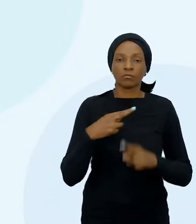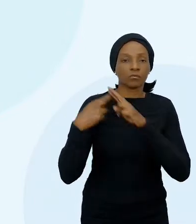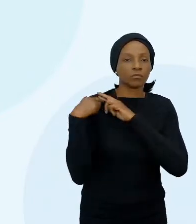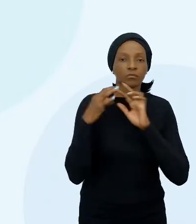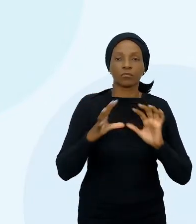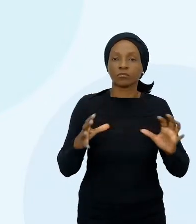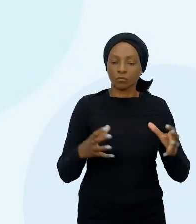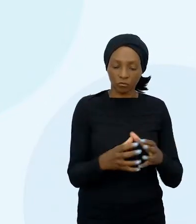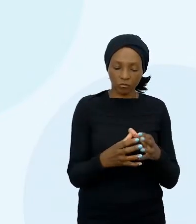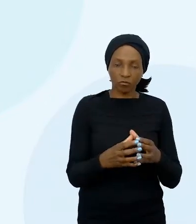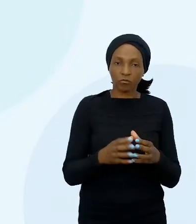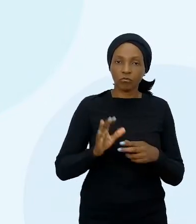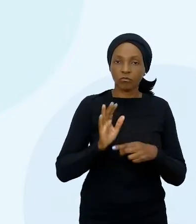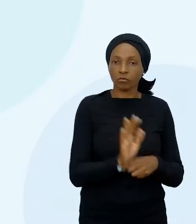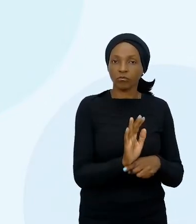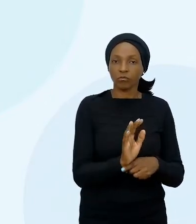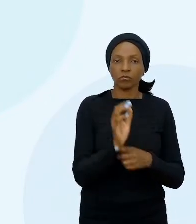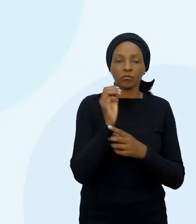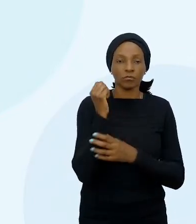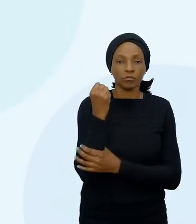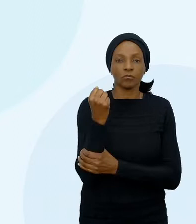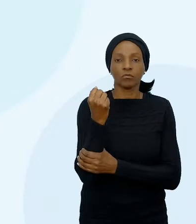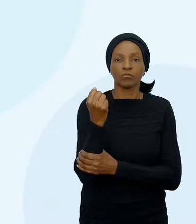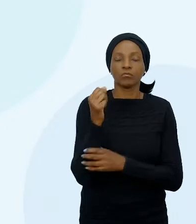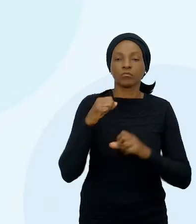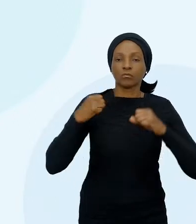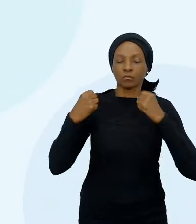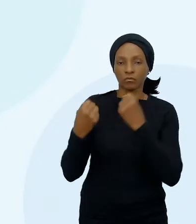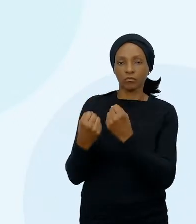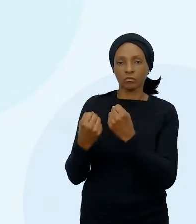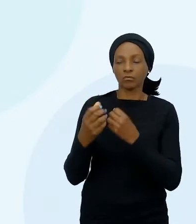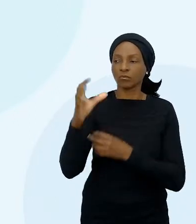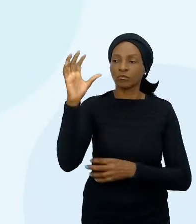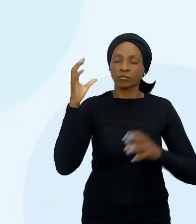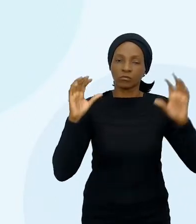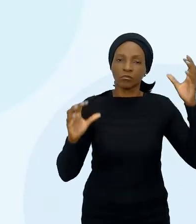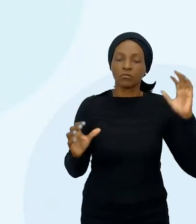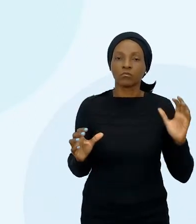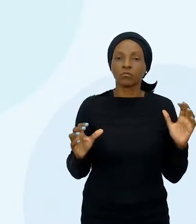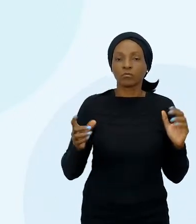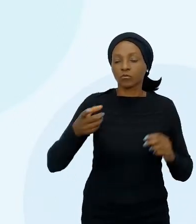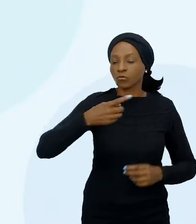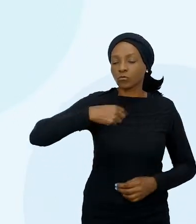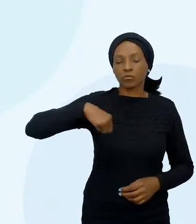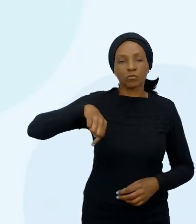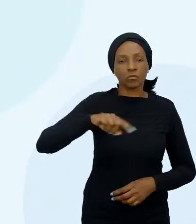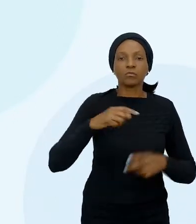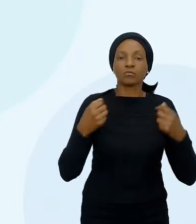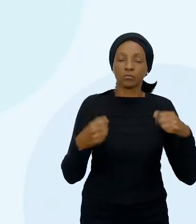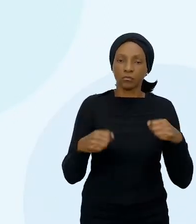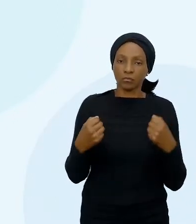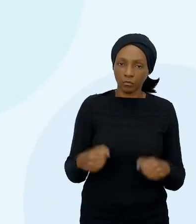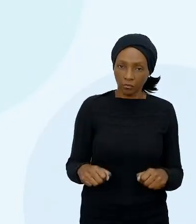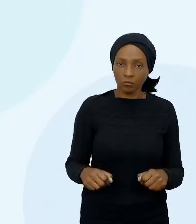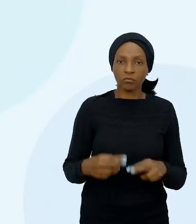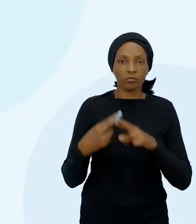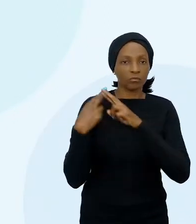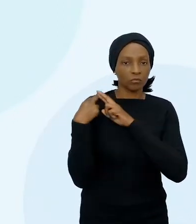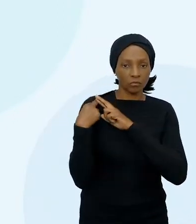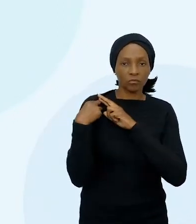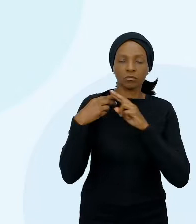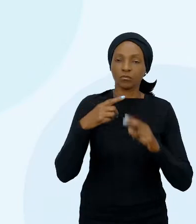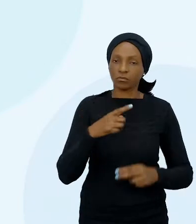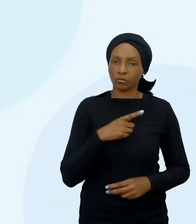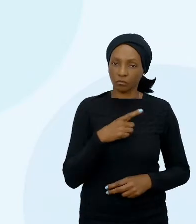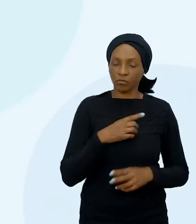coletividade preservar e defender o meio ambiente. Então, somos todos